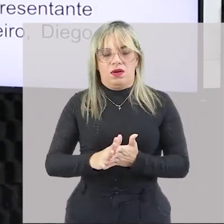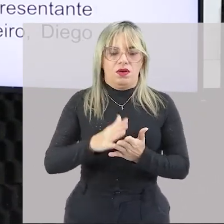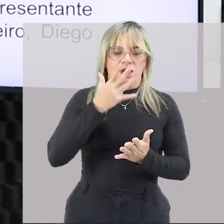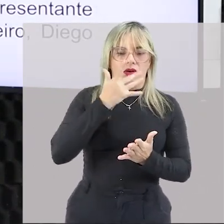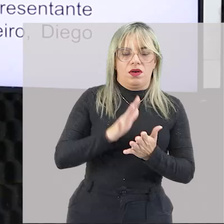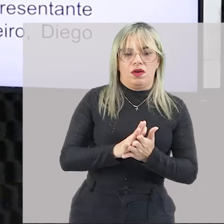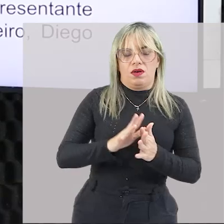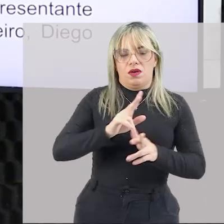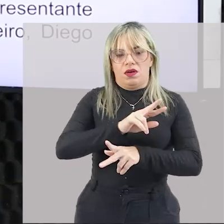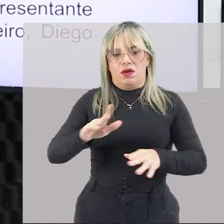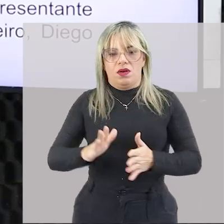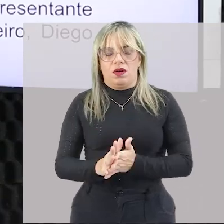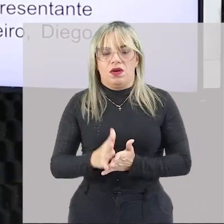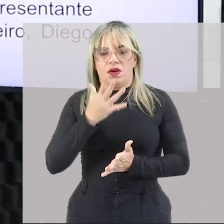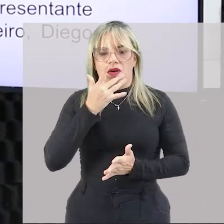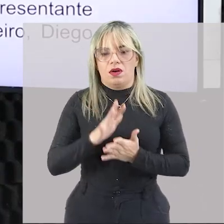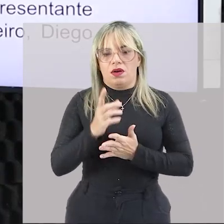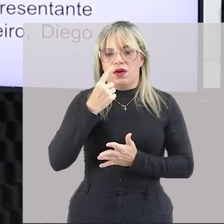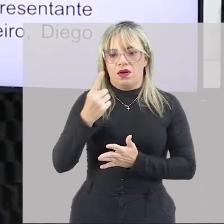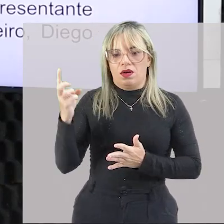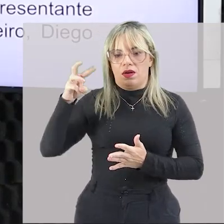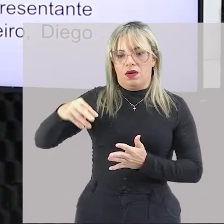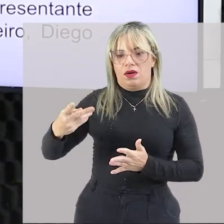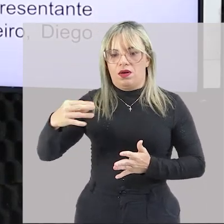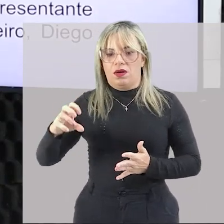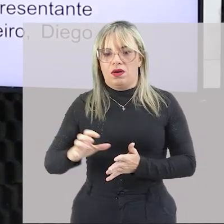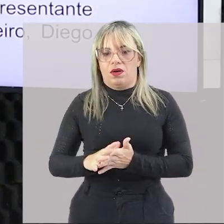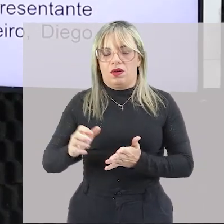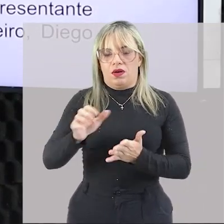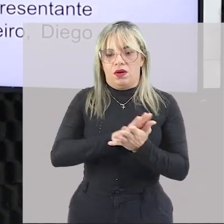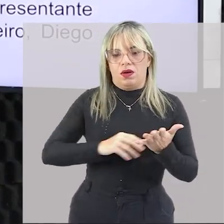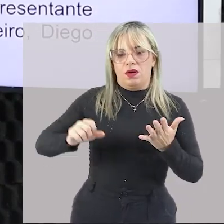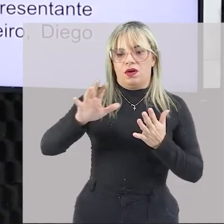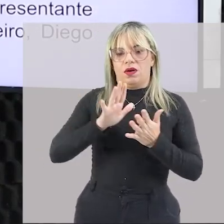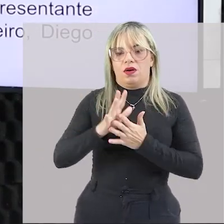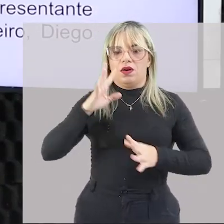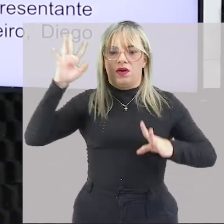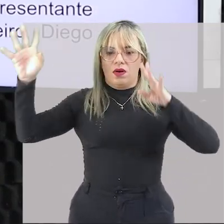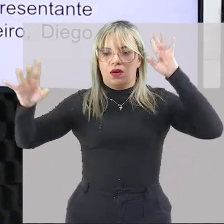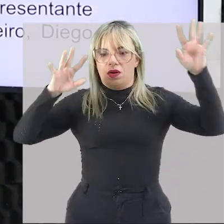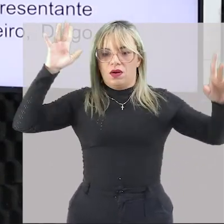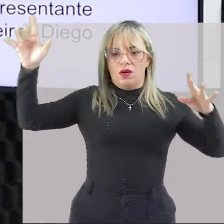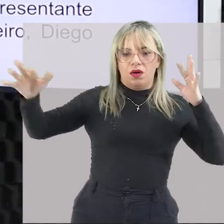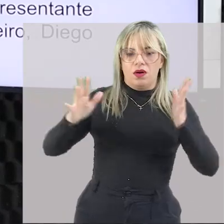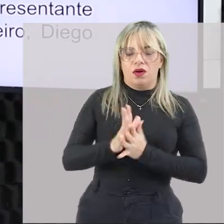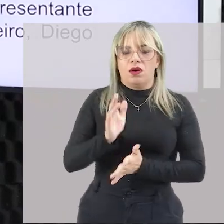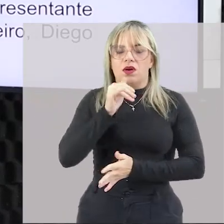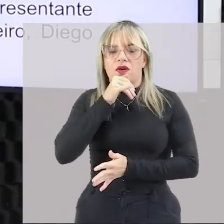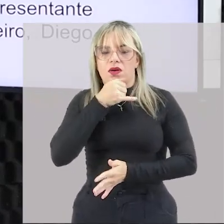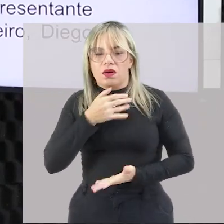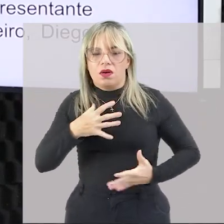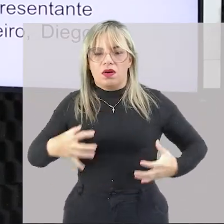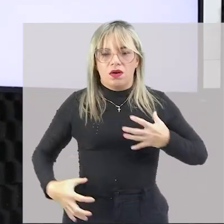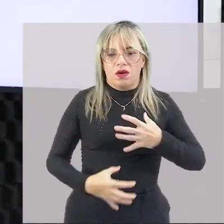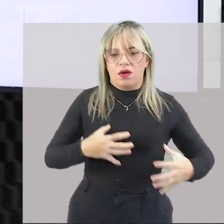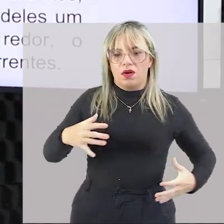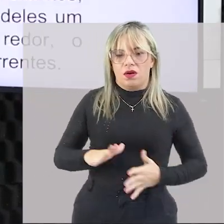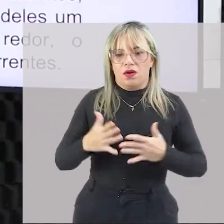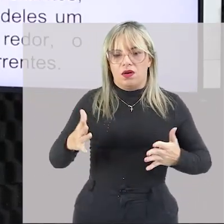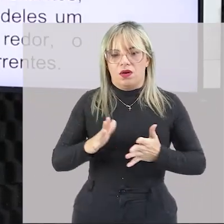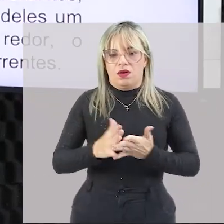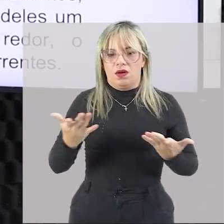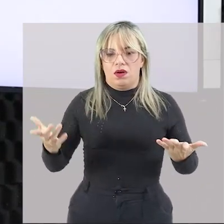do Matisse, e o representante do expressionismo falando sobre sonho, tristeza, angústia. Parece que eu dei a resposta, né? Vamos